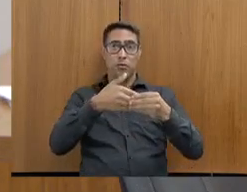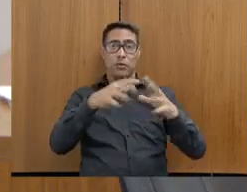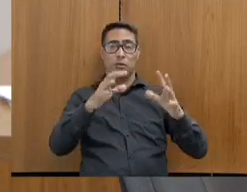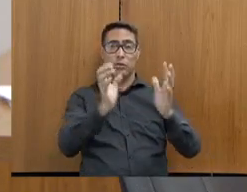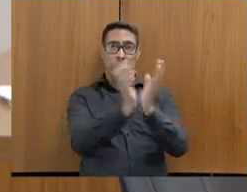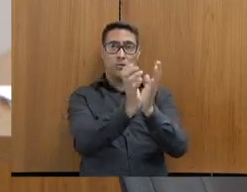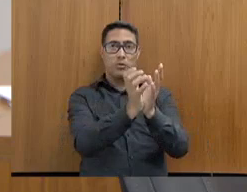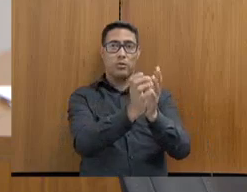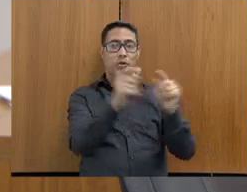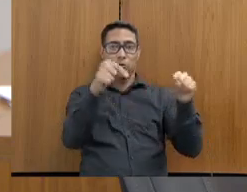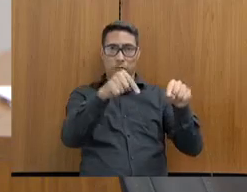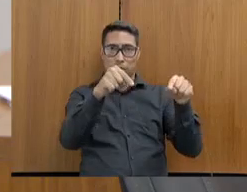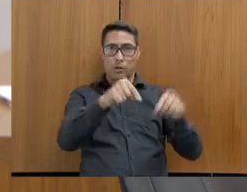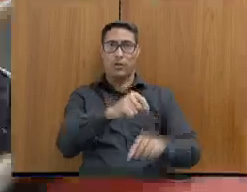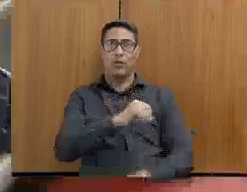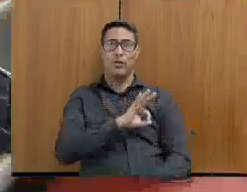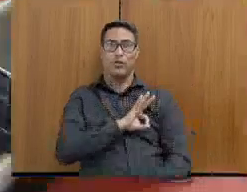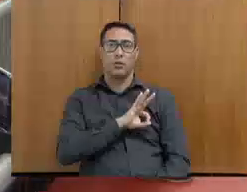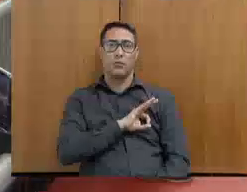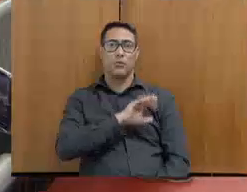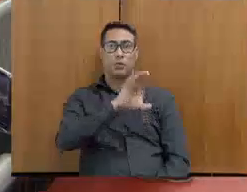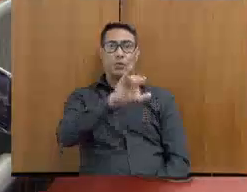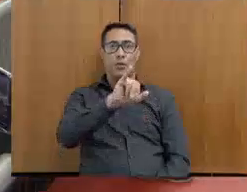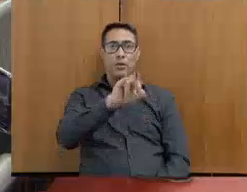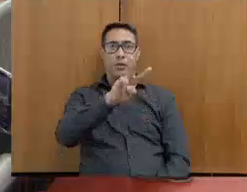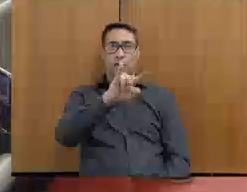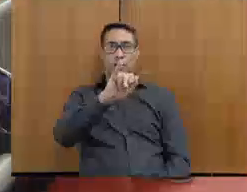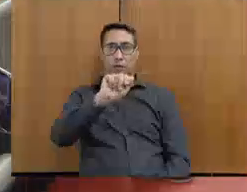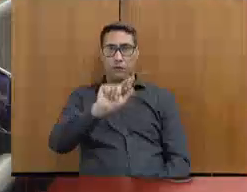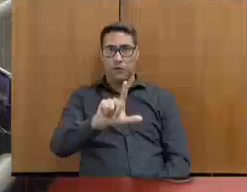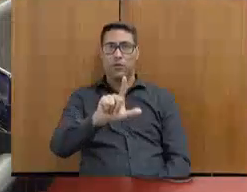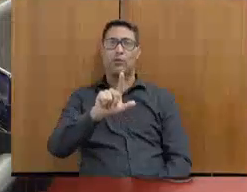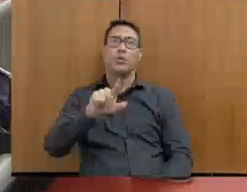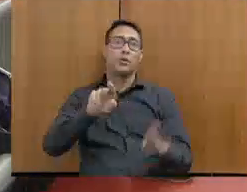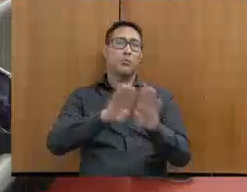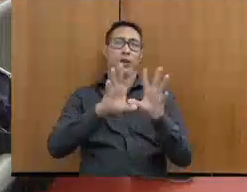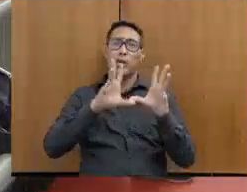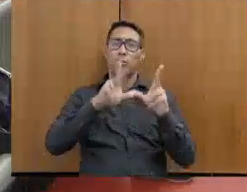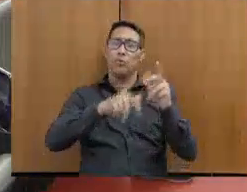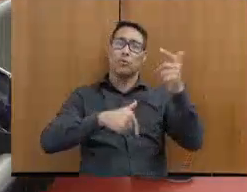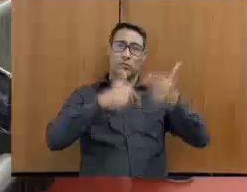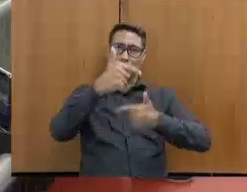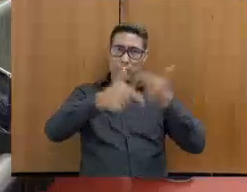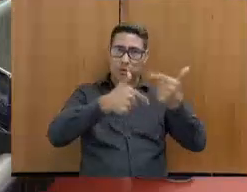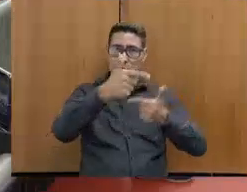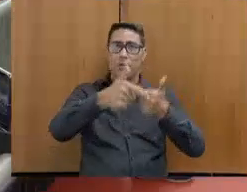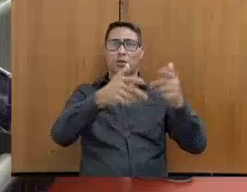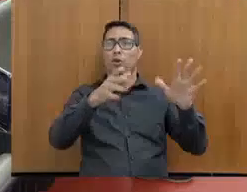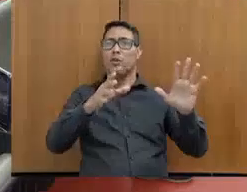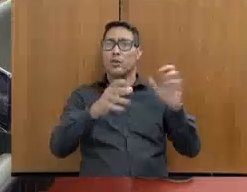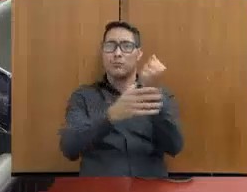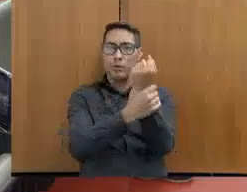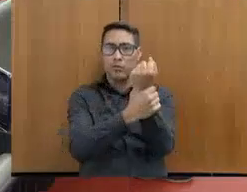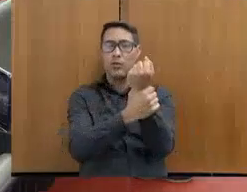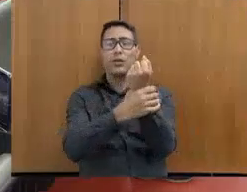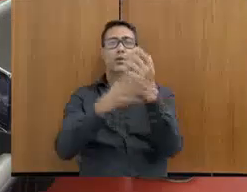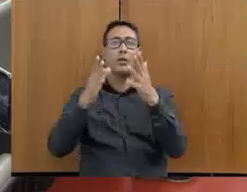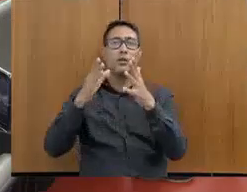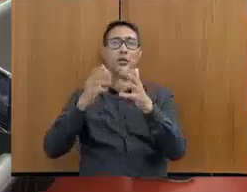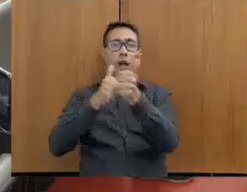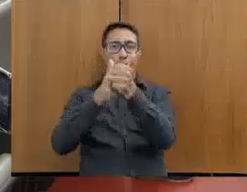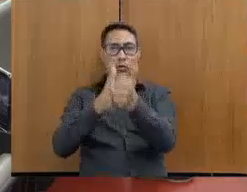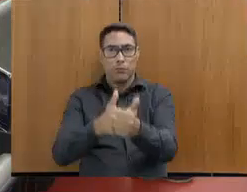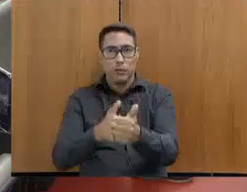que tá aqui presente assim como todos os trabalhadores da segurança que também estão acompanhando os nossos debates bom